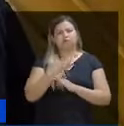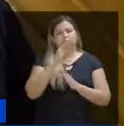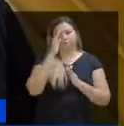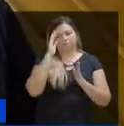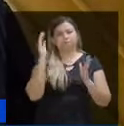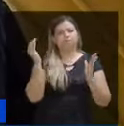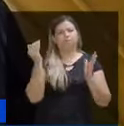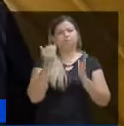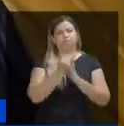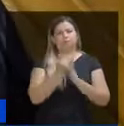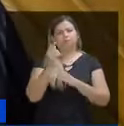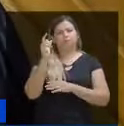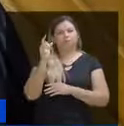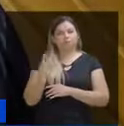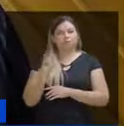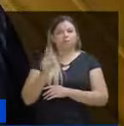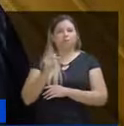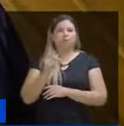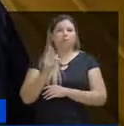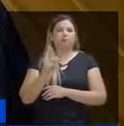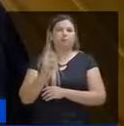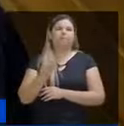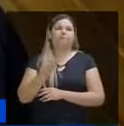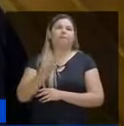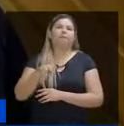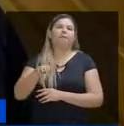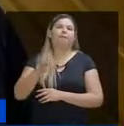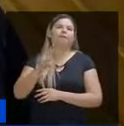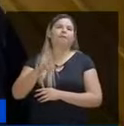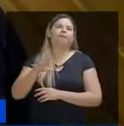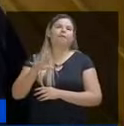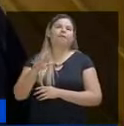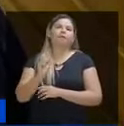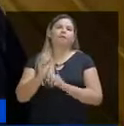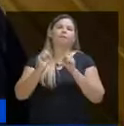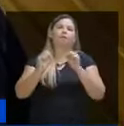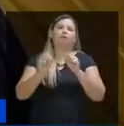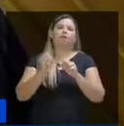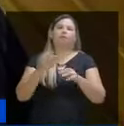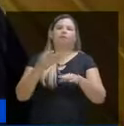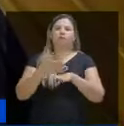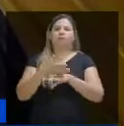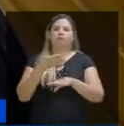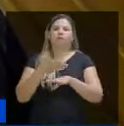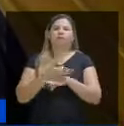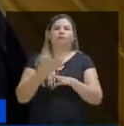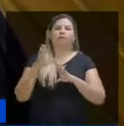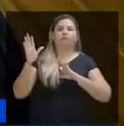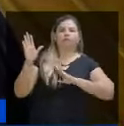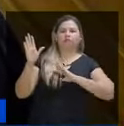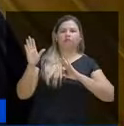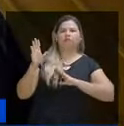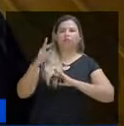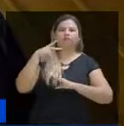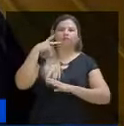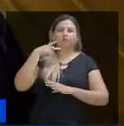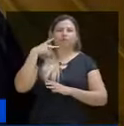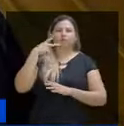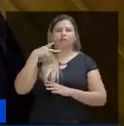a senhora Palmira das Neves Bittencourt participe como candidata vereadora no sufrágio